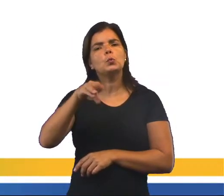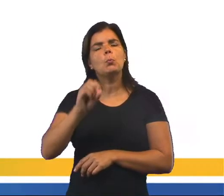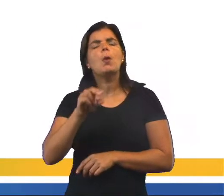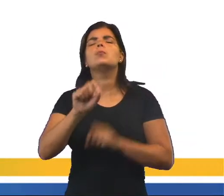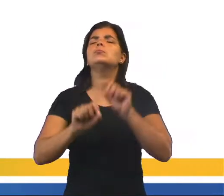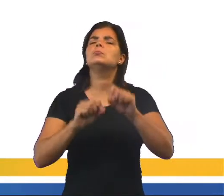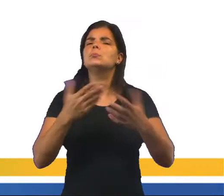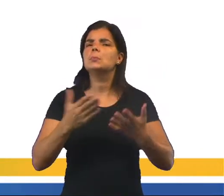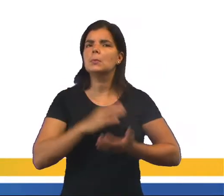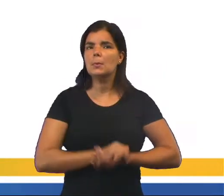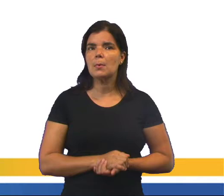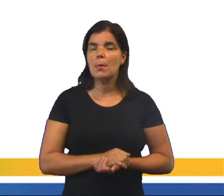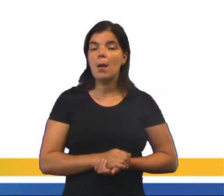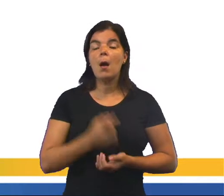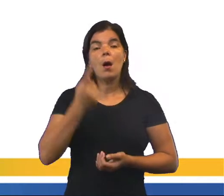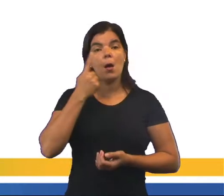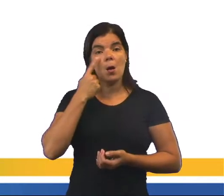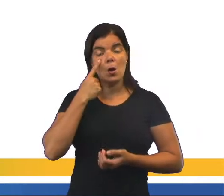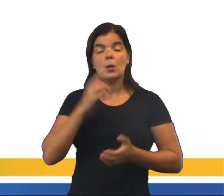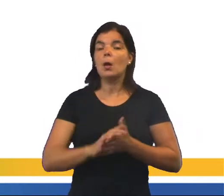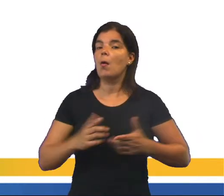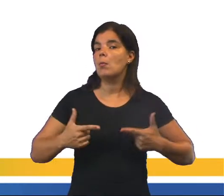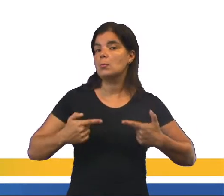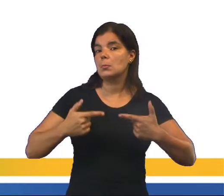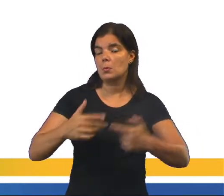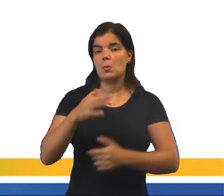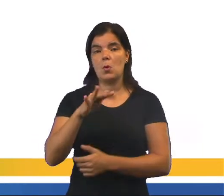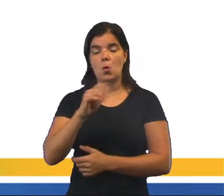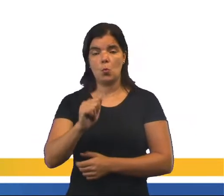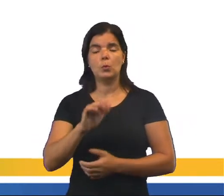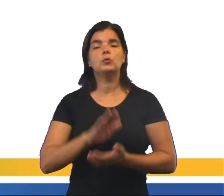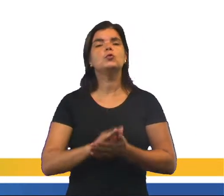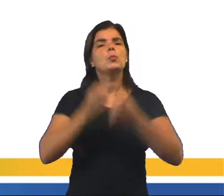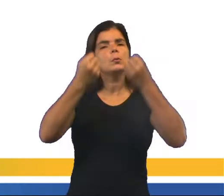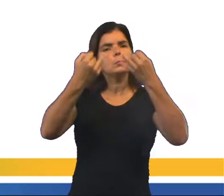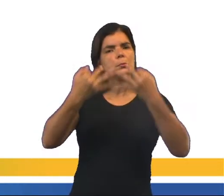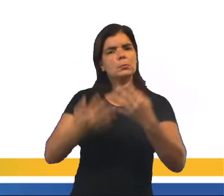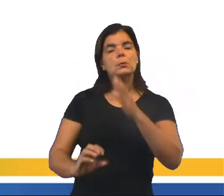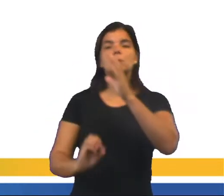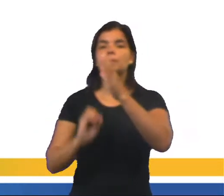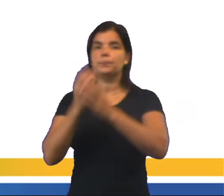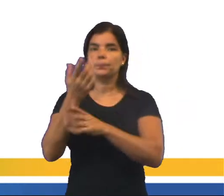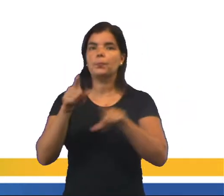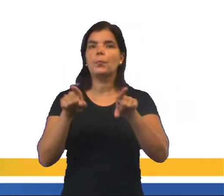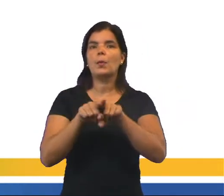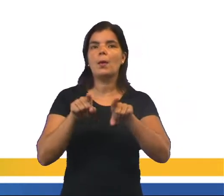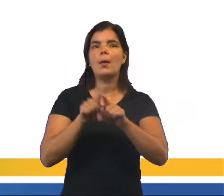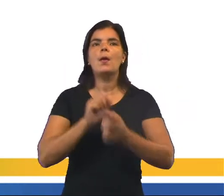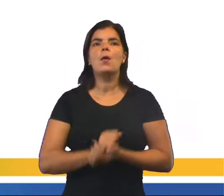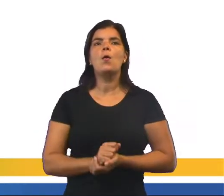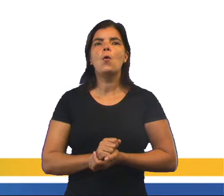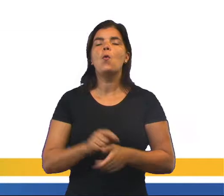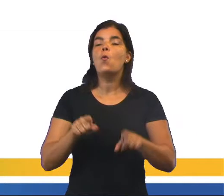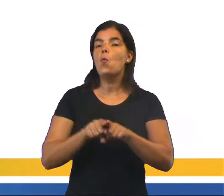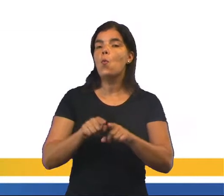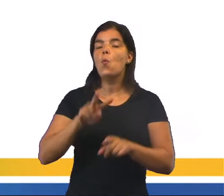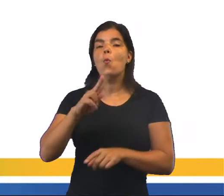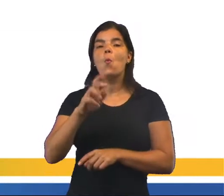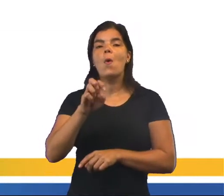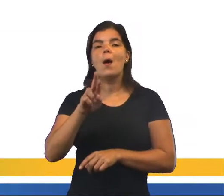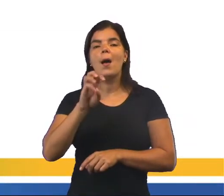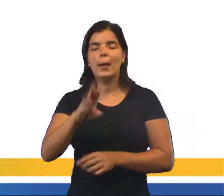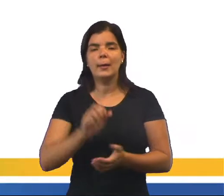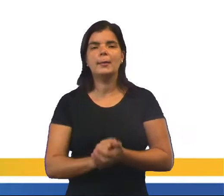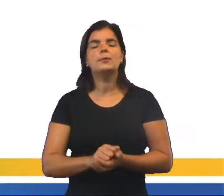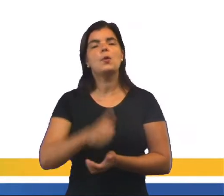doutrina Truman? Considera-se que a Guerra Fria iniciou-se por meio de um discurso realizado por Harry Truman no Congresso americano